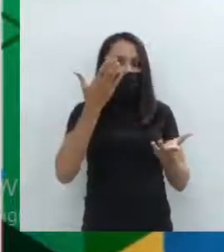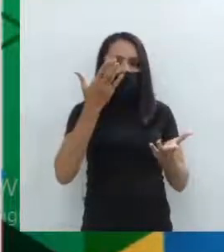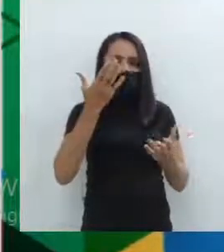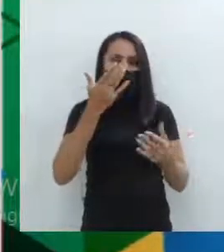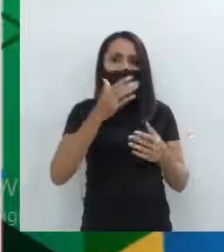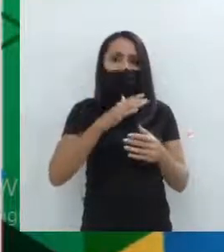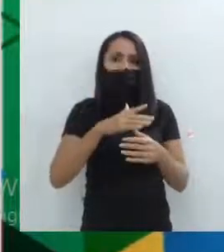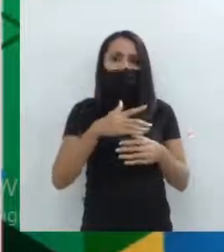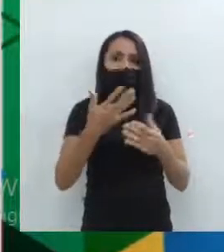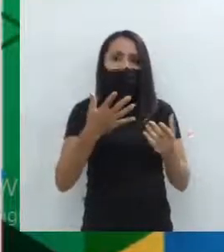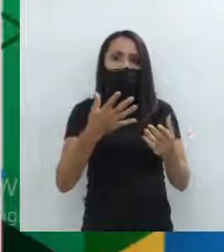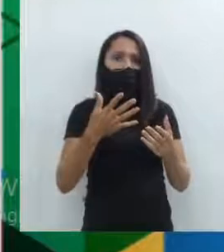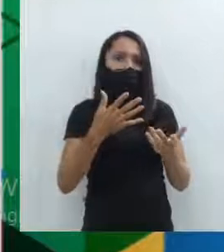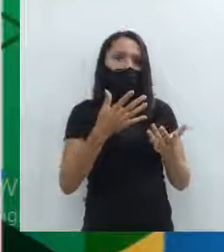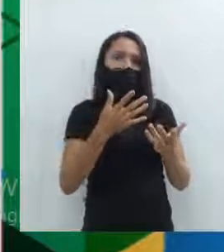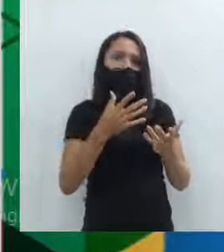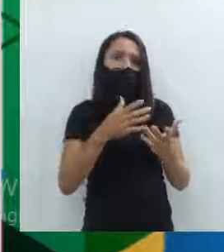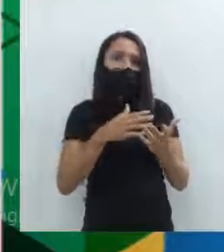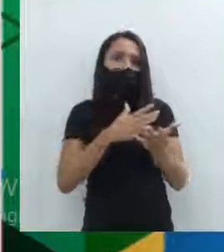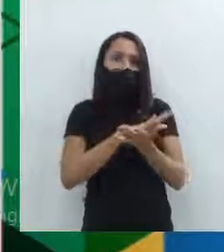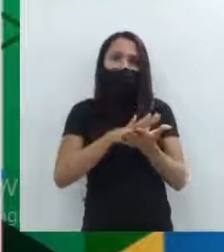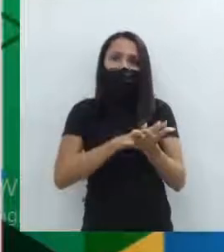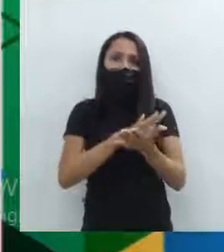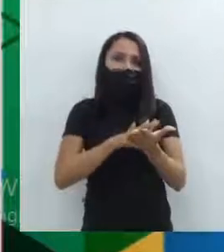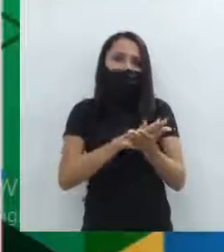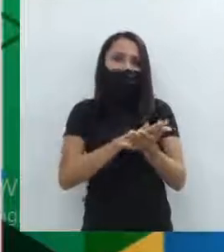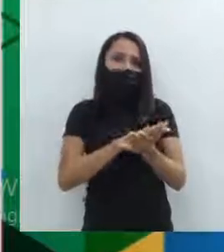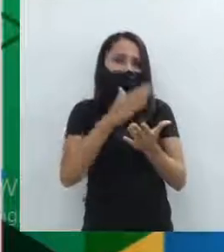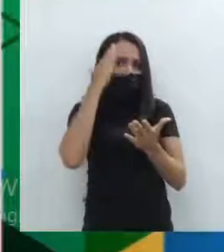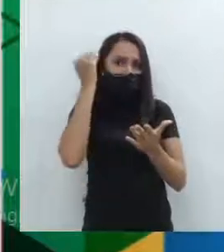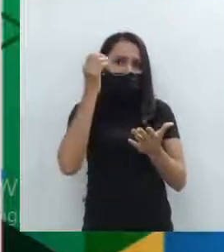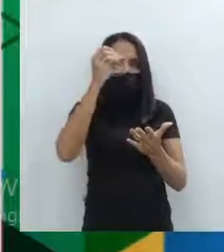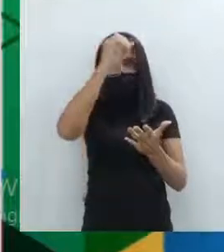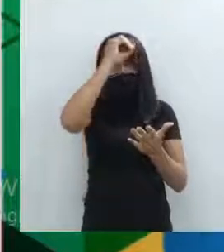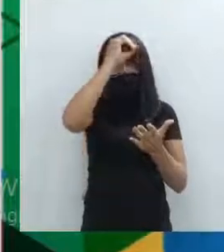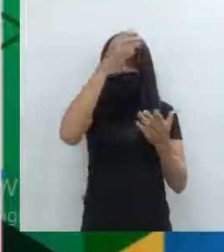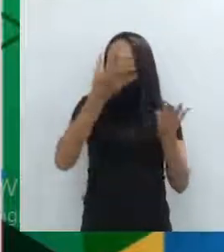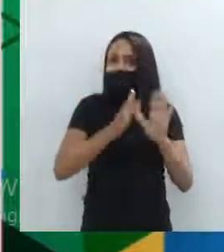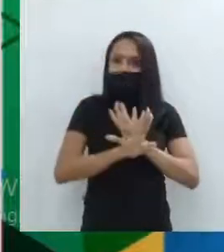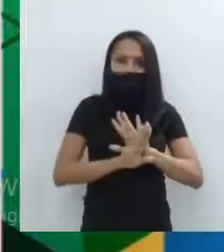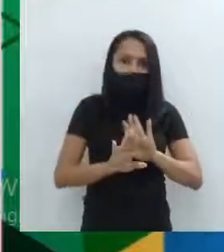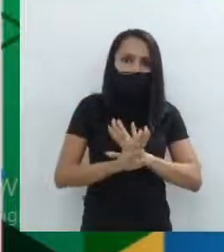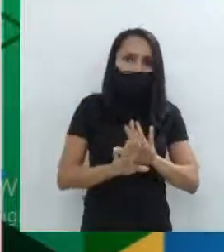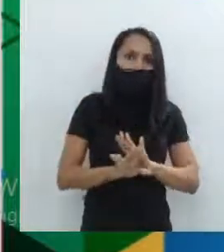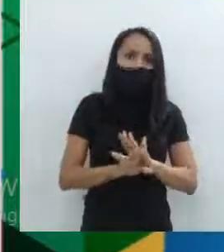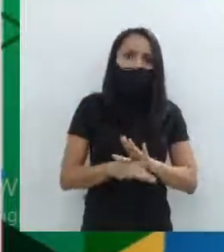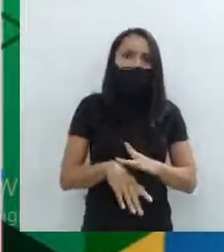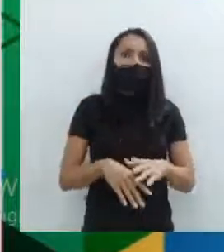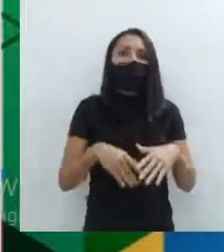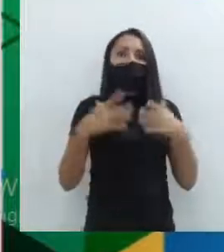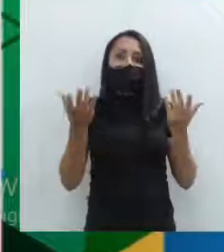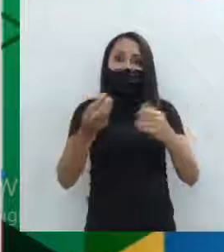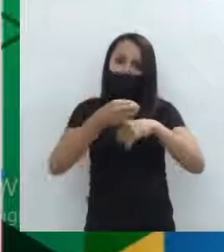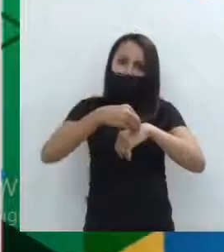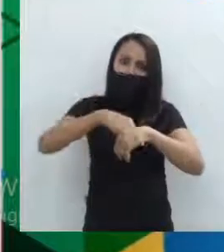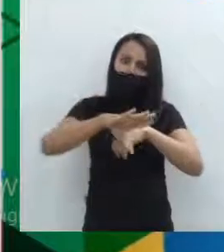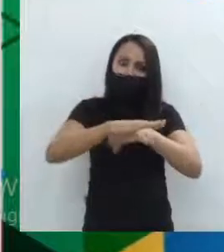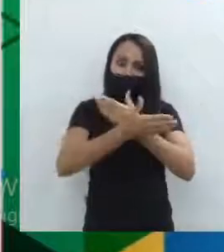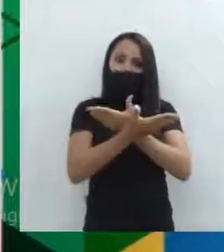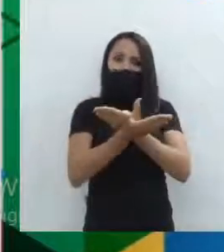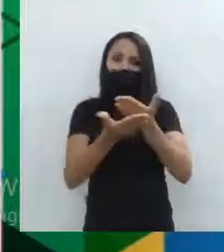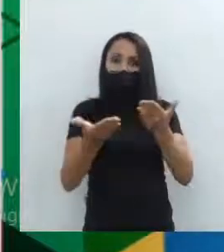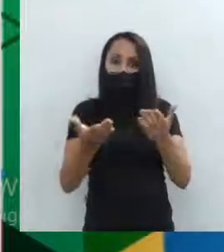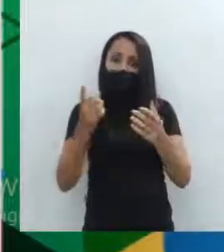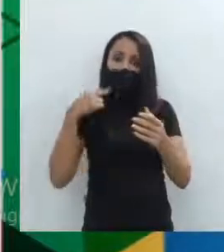não era conhecedor a respeito de nada do universo, do mundo, do ser humano. O que ele quer realmente nos demonstrar é